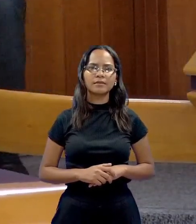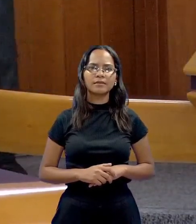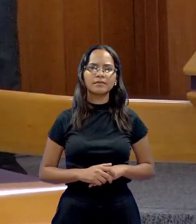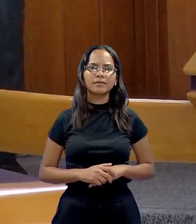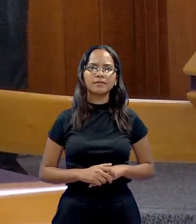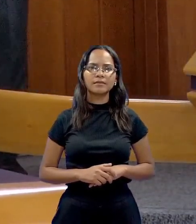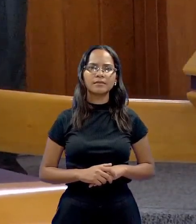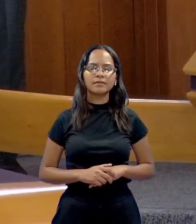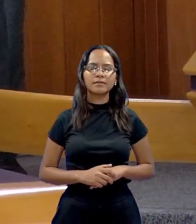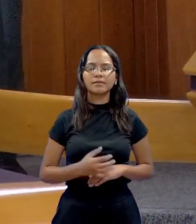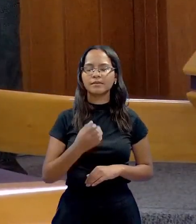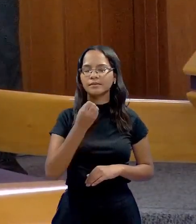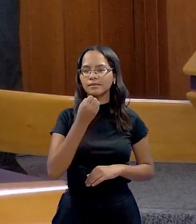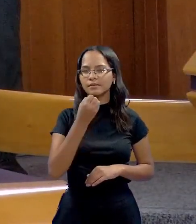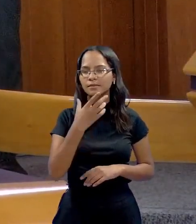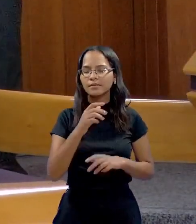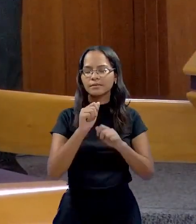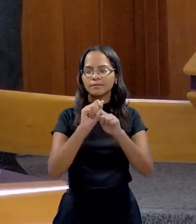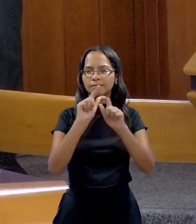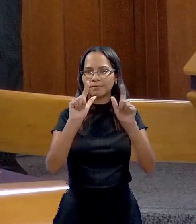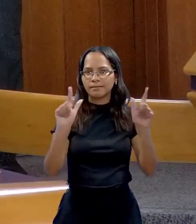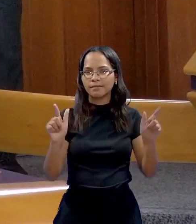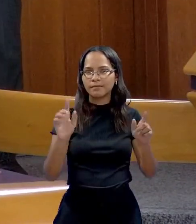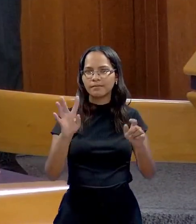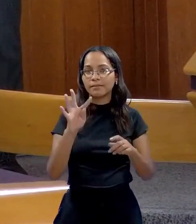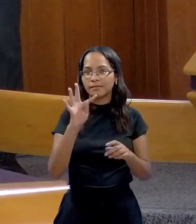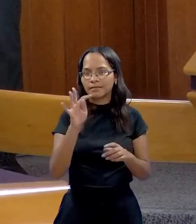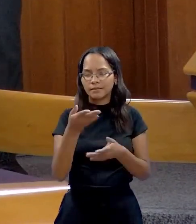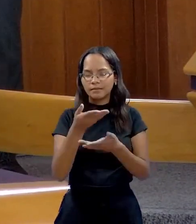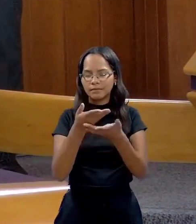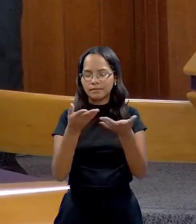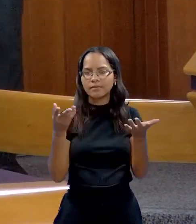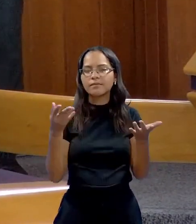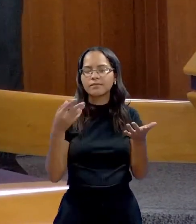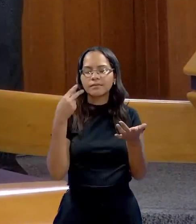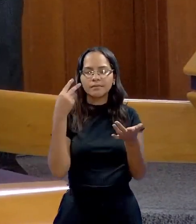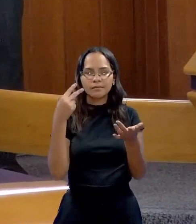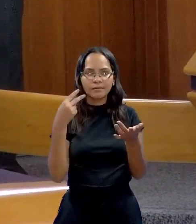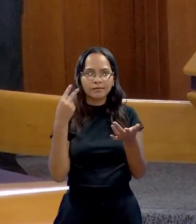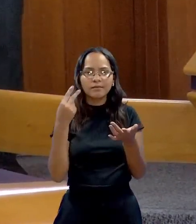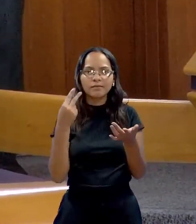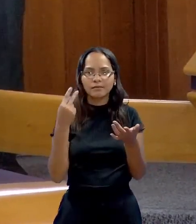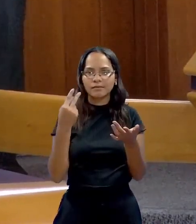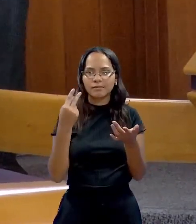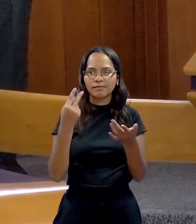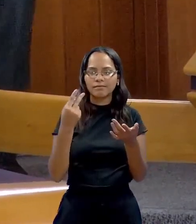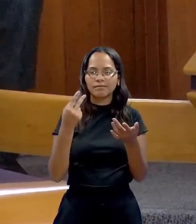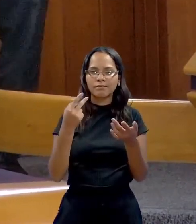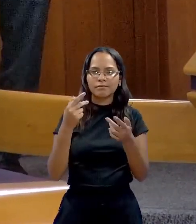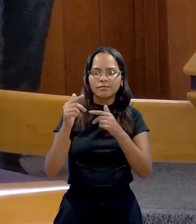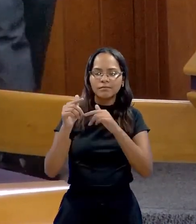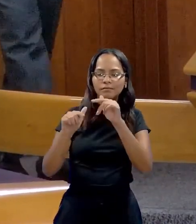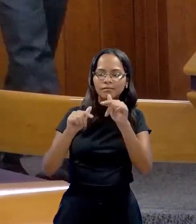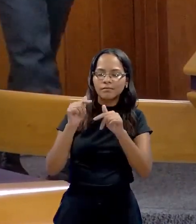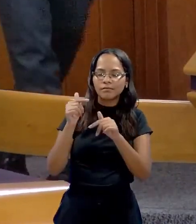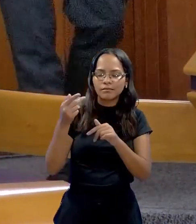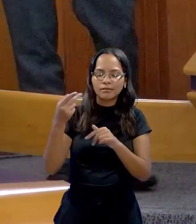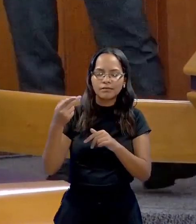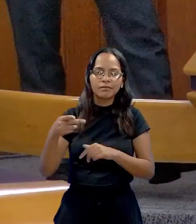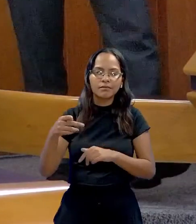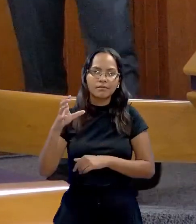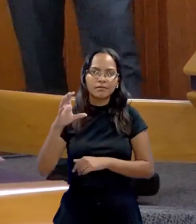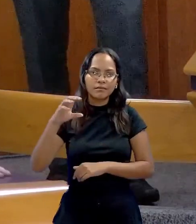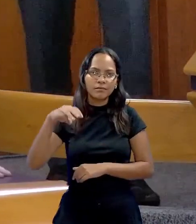Muito bom dia a todos os presentes, colegas vereadores, vereadoras, servidores dessa casa,